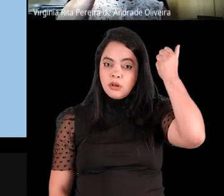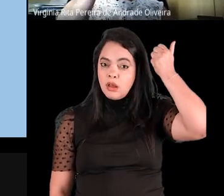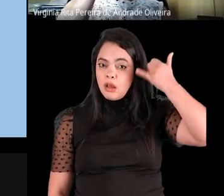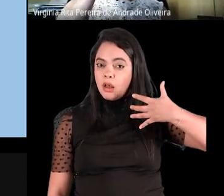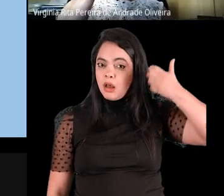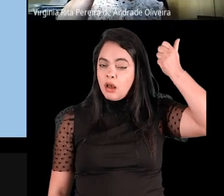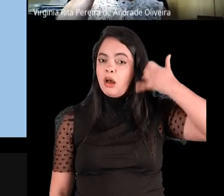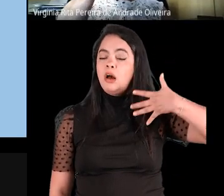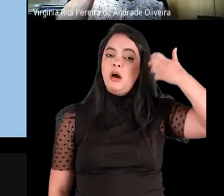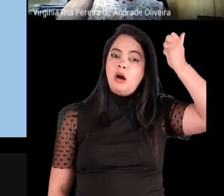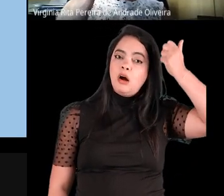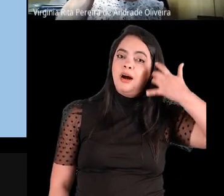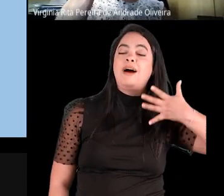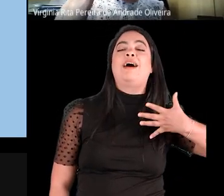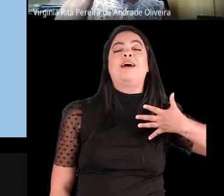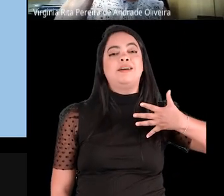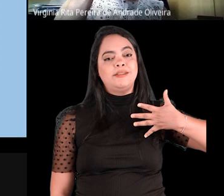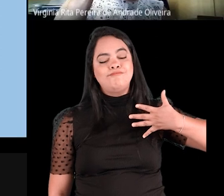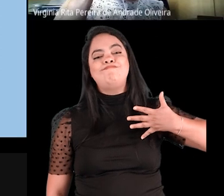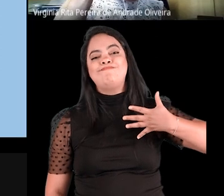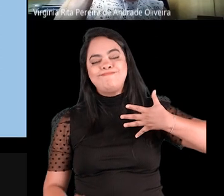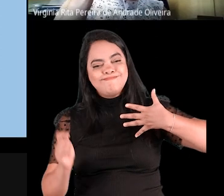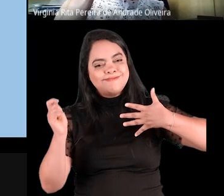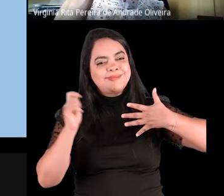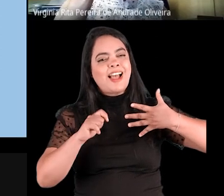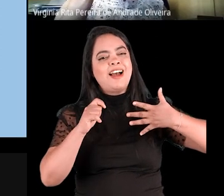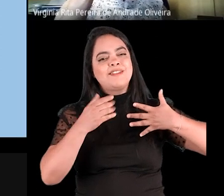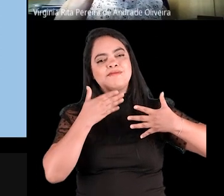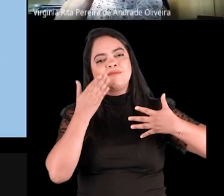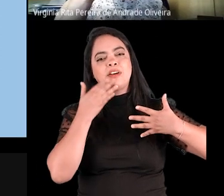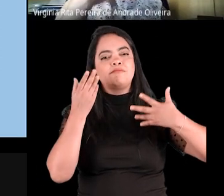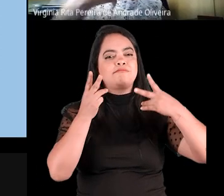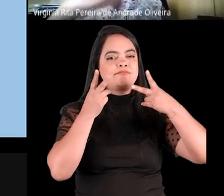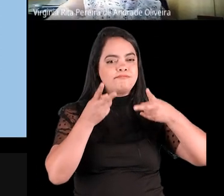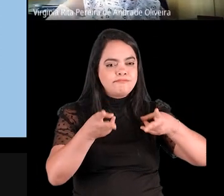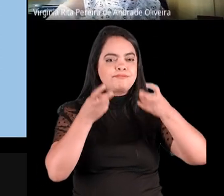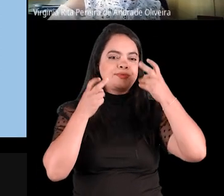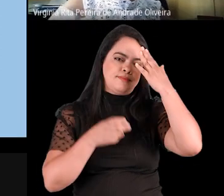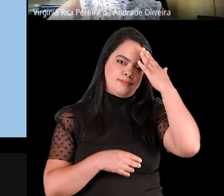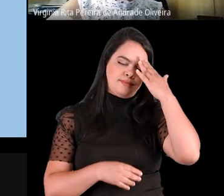as imagens, descrevo vídeos, isso vai beneficiar também esse público.